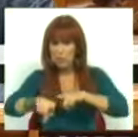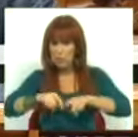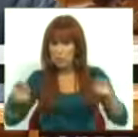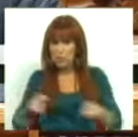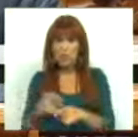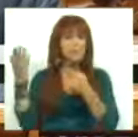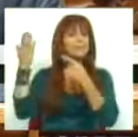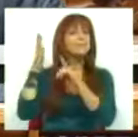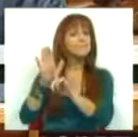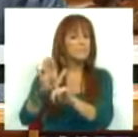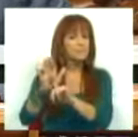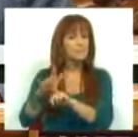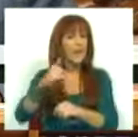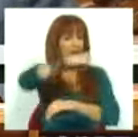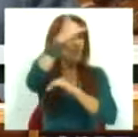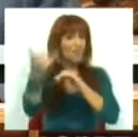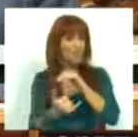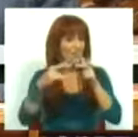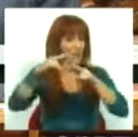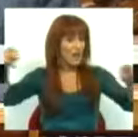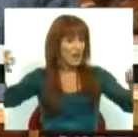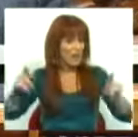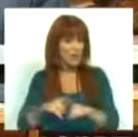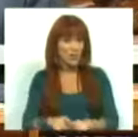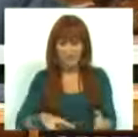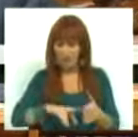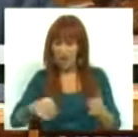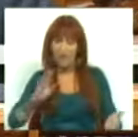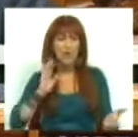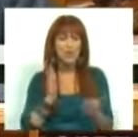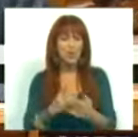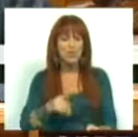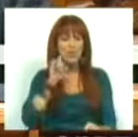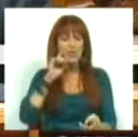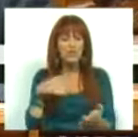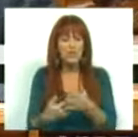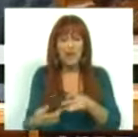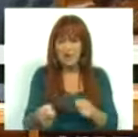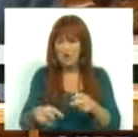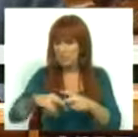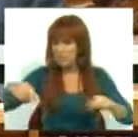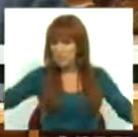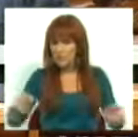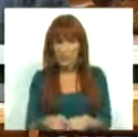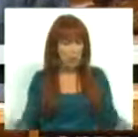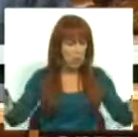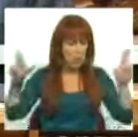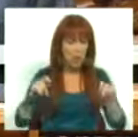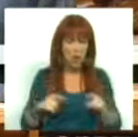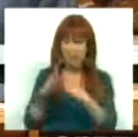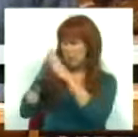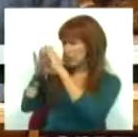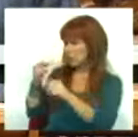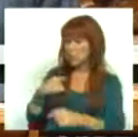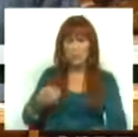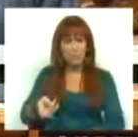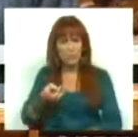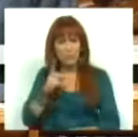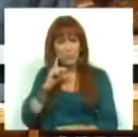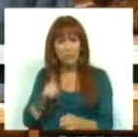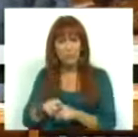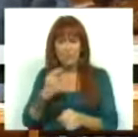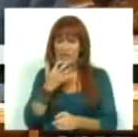políticos, designadamente de vereadores. A reforma, por último, preconizará para a gestão municipal novos padrões de